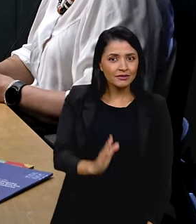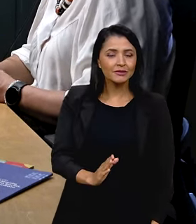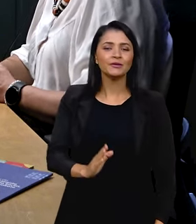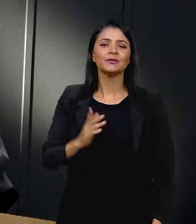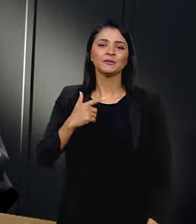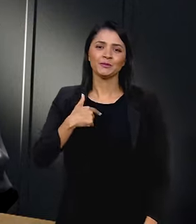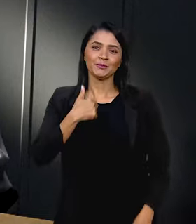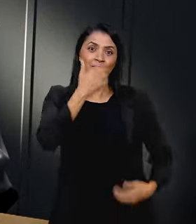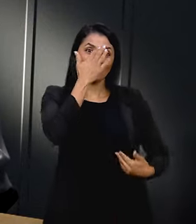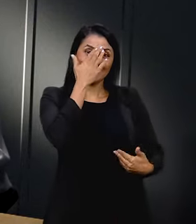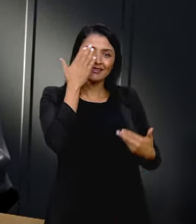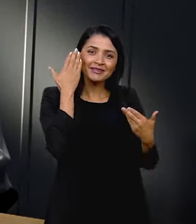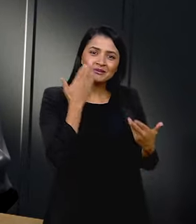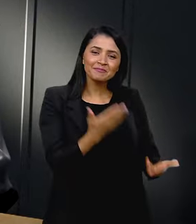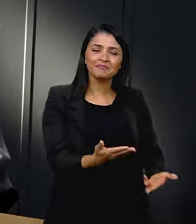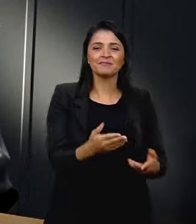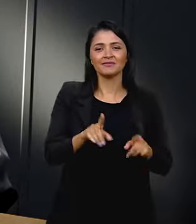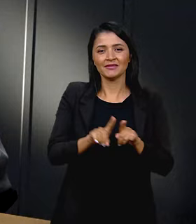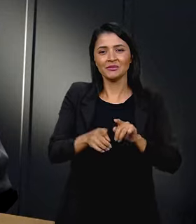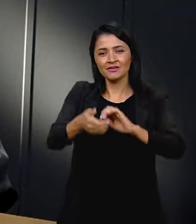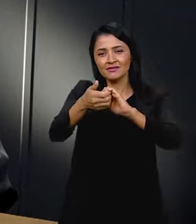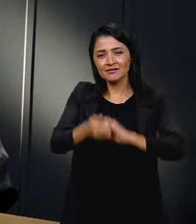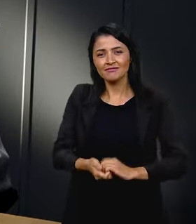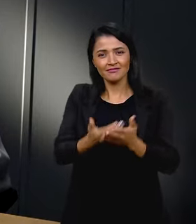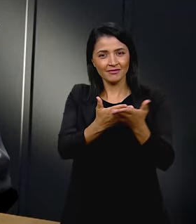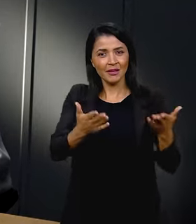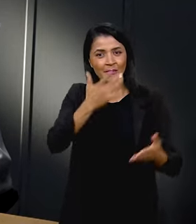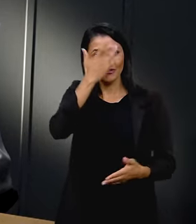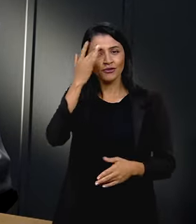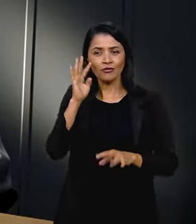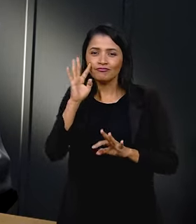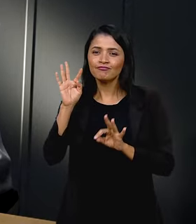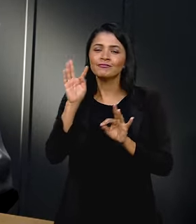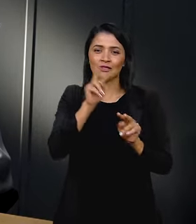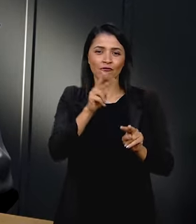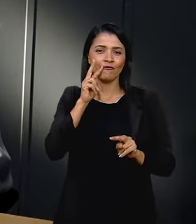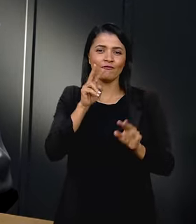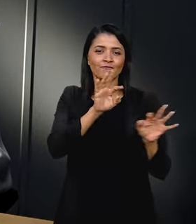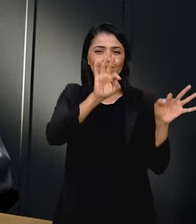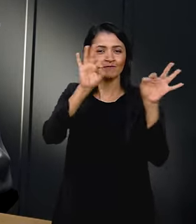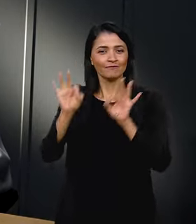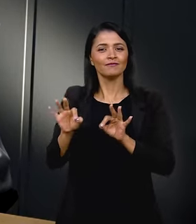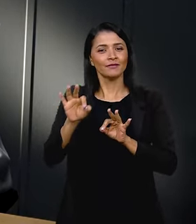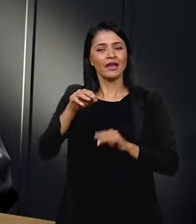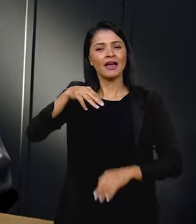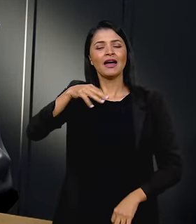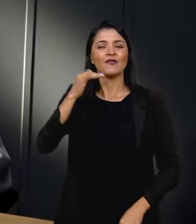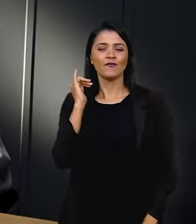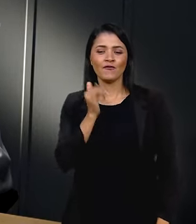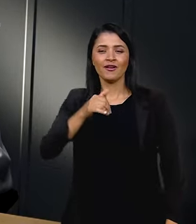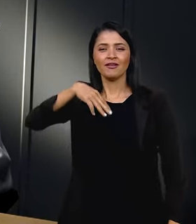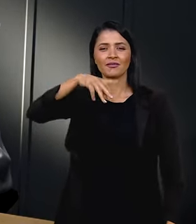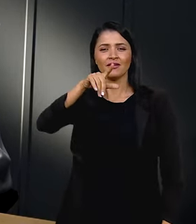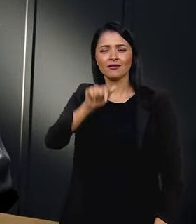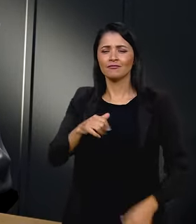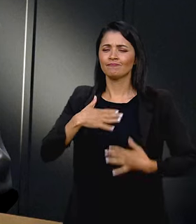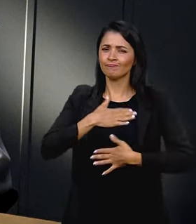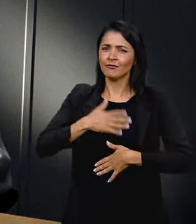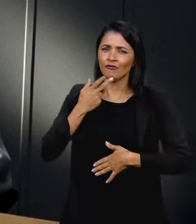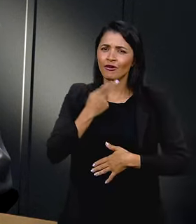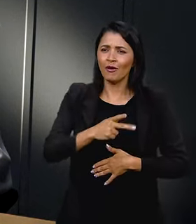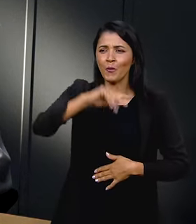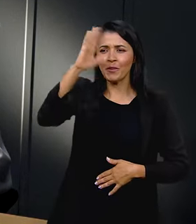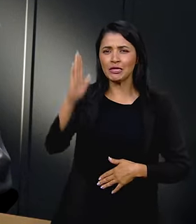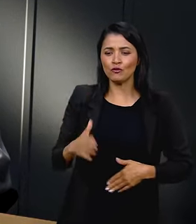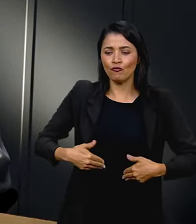inteiro Érica Eu que agradeço queria saudar todas as pessoas que estão ouvindo fala MDS pra gente é uma alegria poder falar do Brasil sem